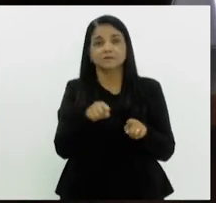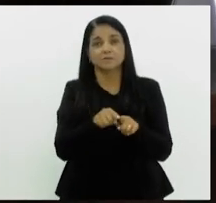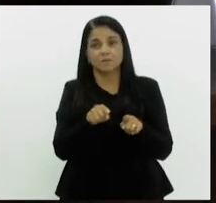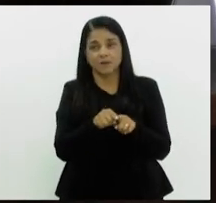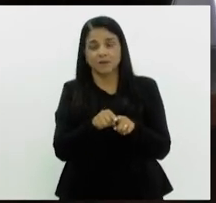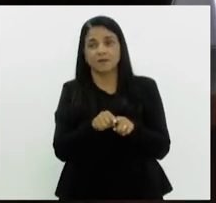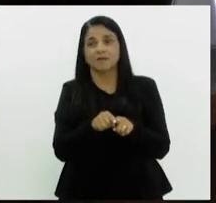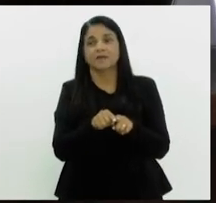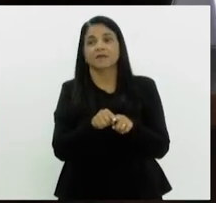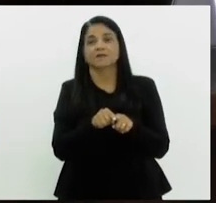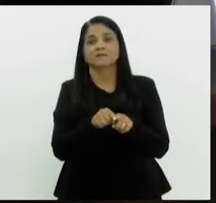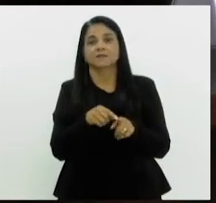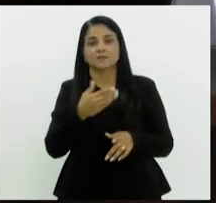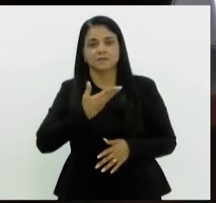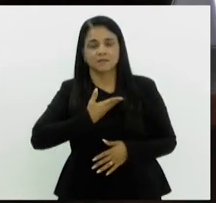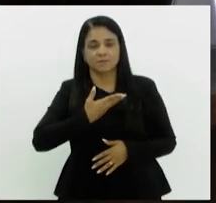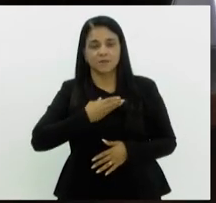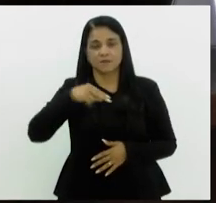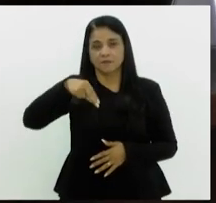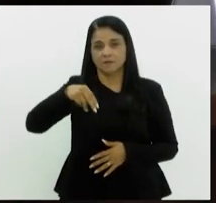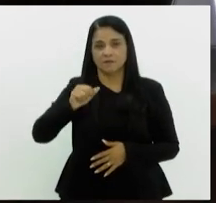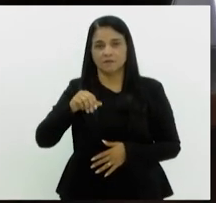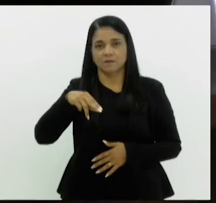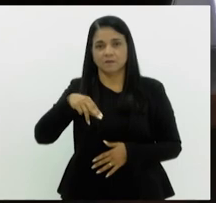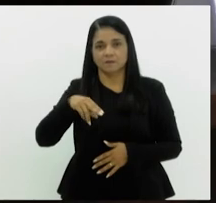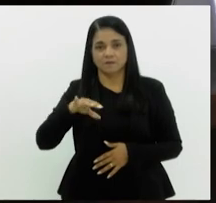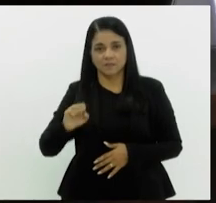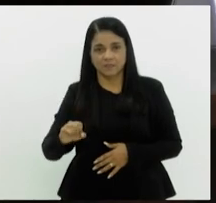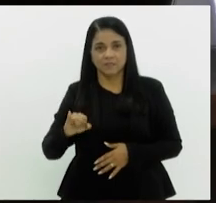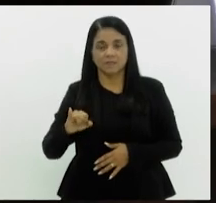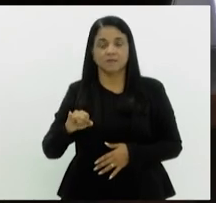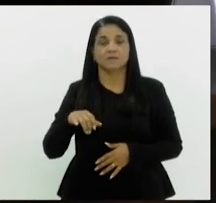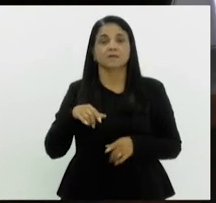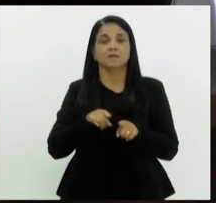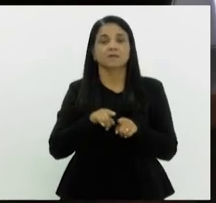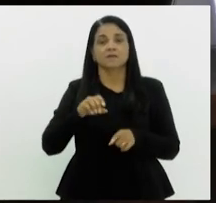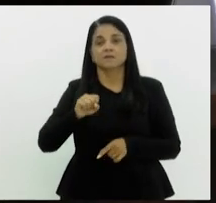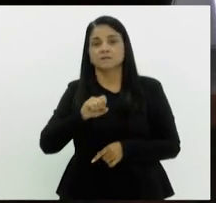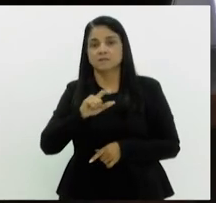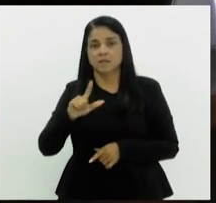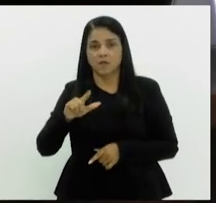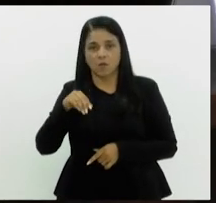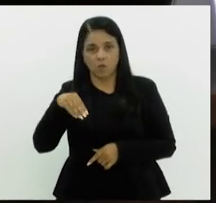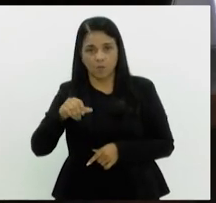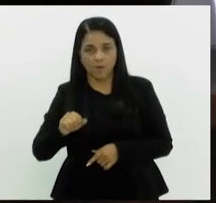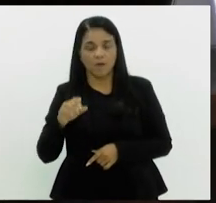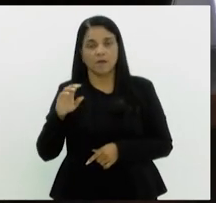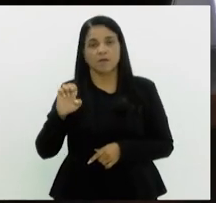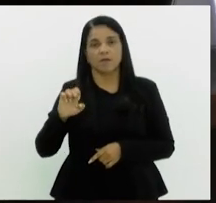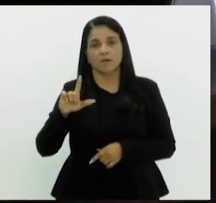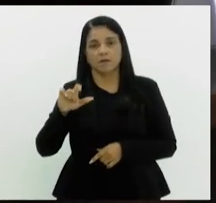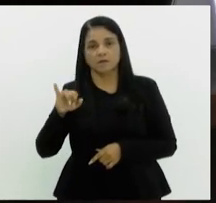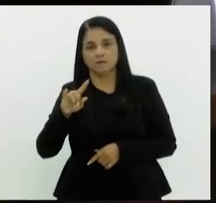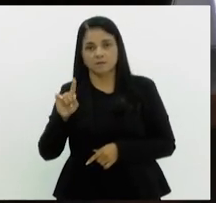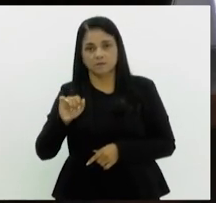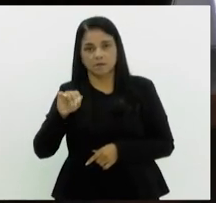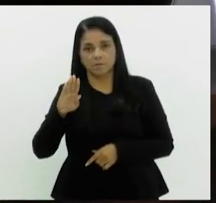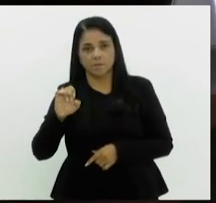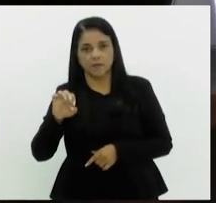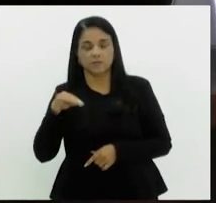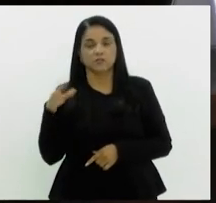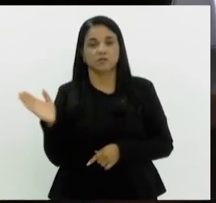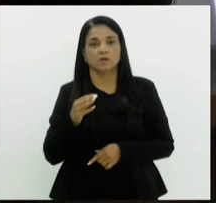também das companheiras Nancy Rosa, Sânia Oliveira, Selma Maria, Elizabeth Nascimento, Alberto